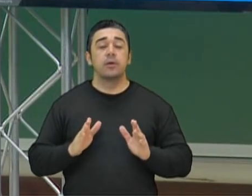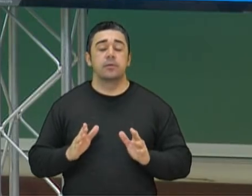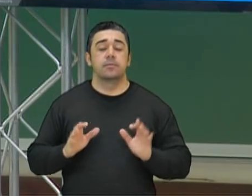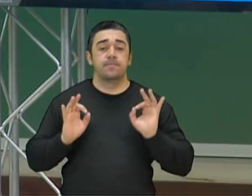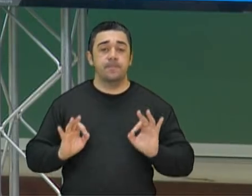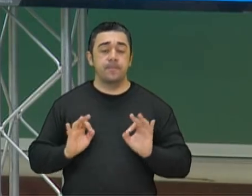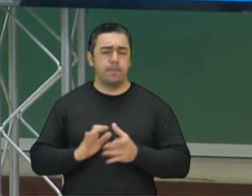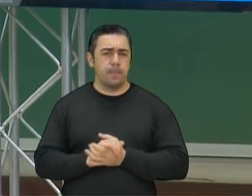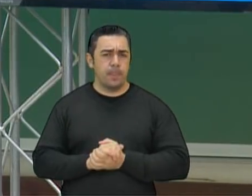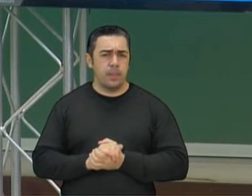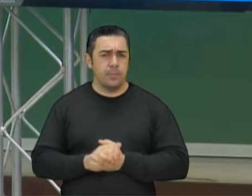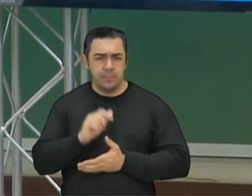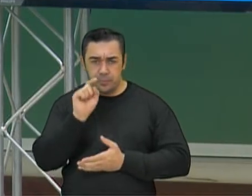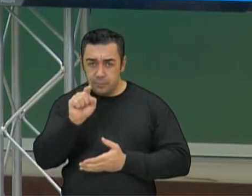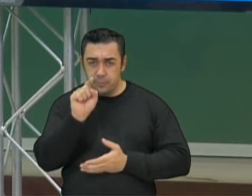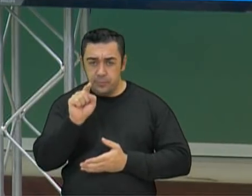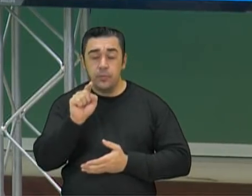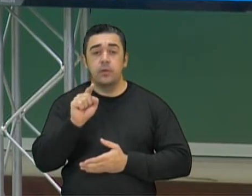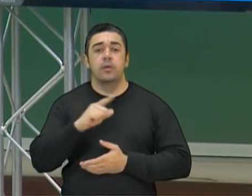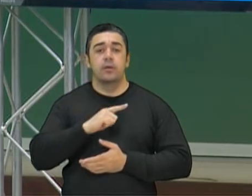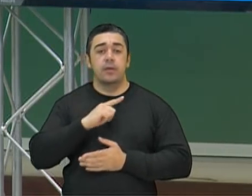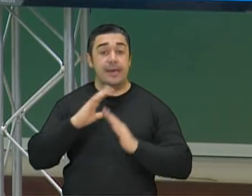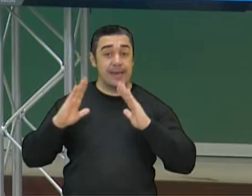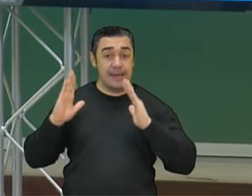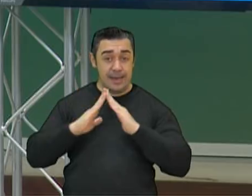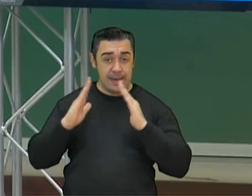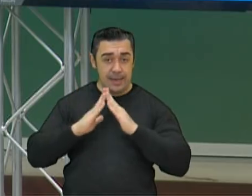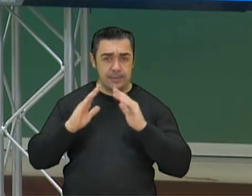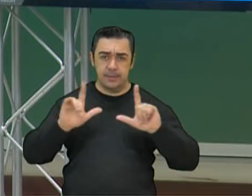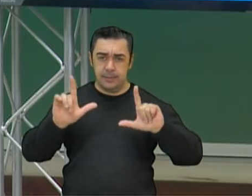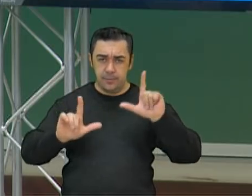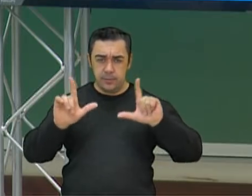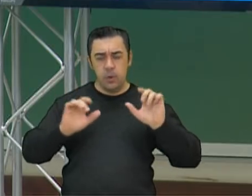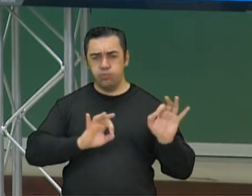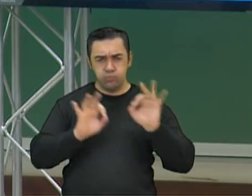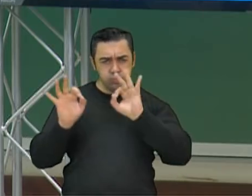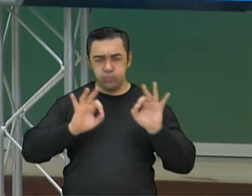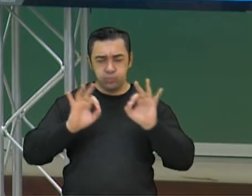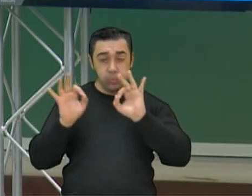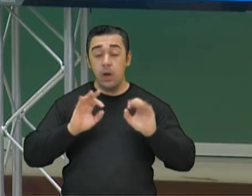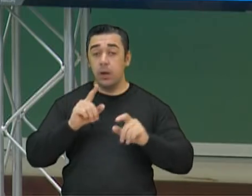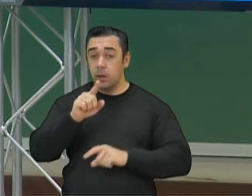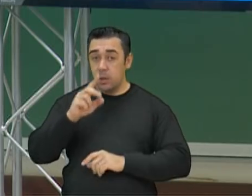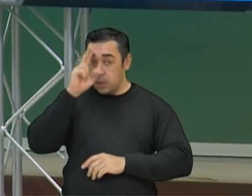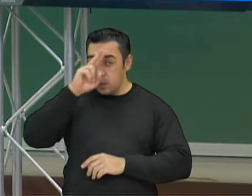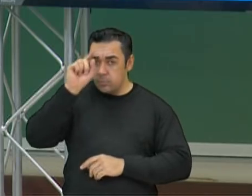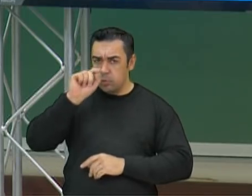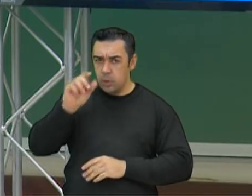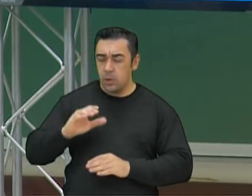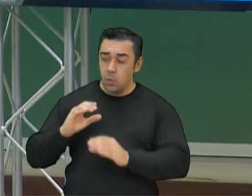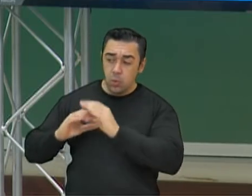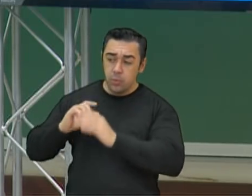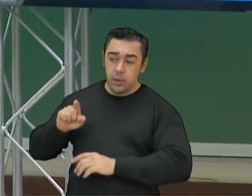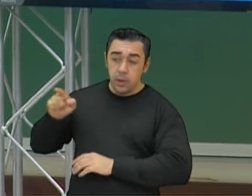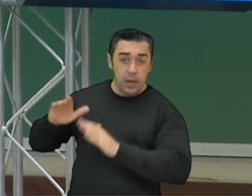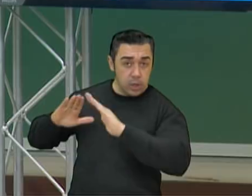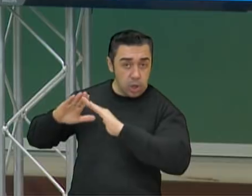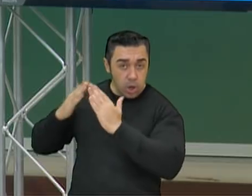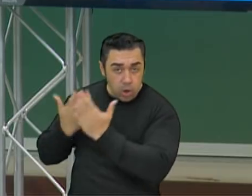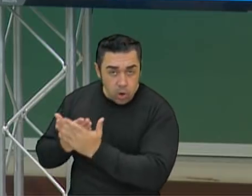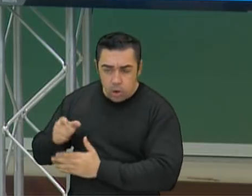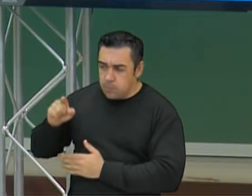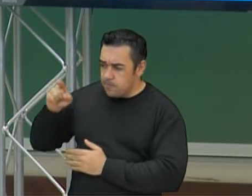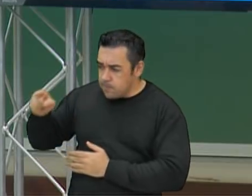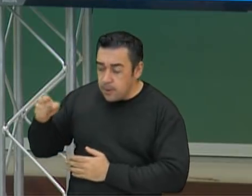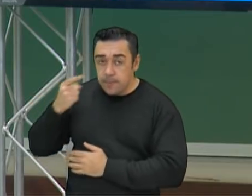tudo certo. Você que faz as tarefas pela TV, os exercícios, lembre-se de se comunicar com a sua escola,